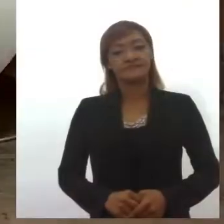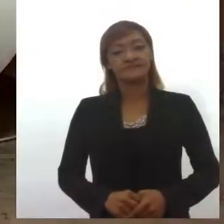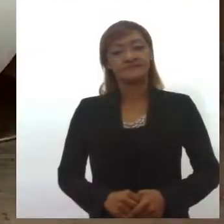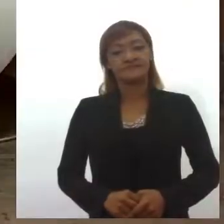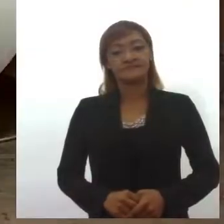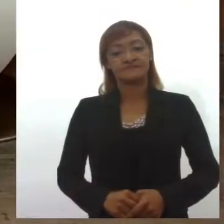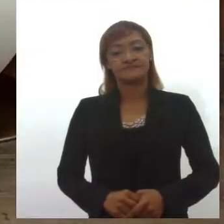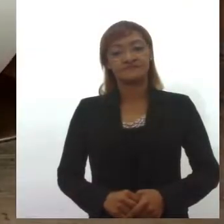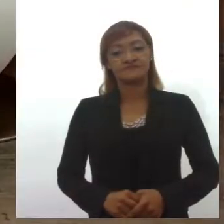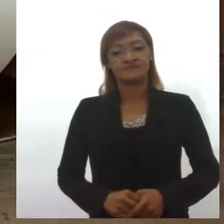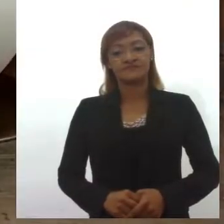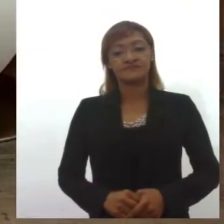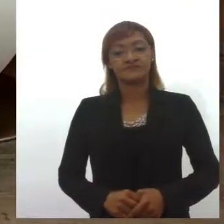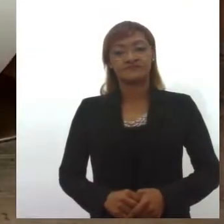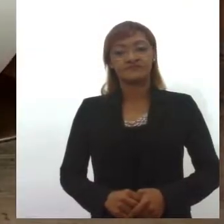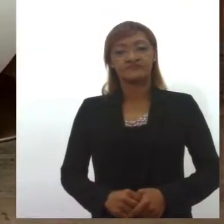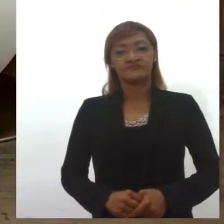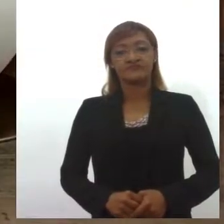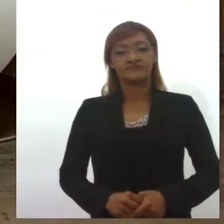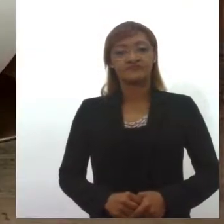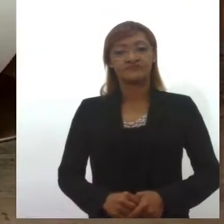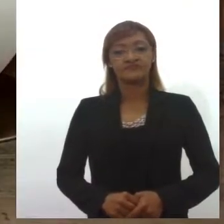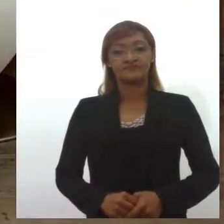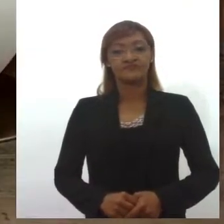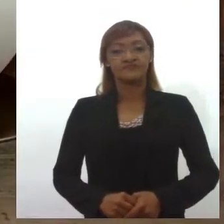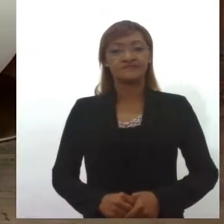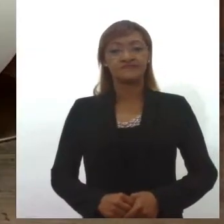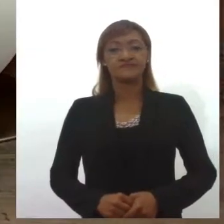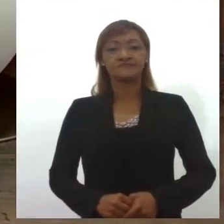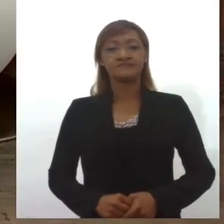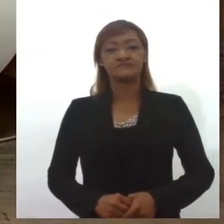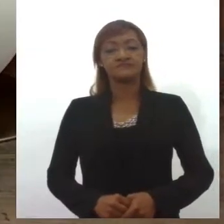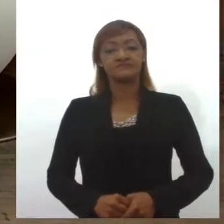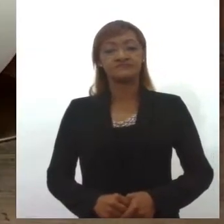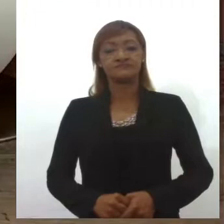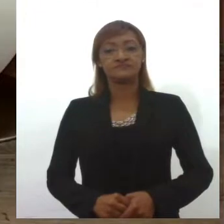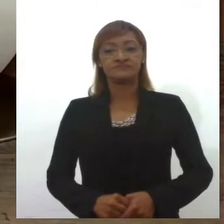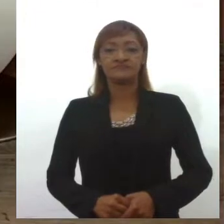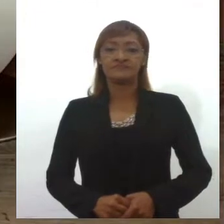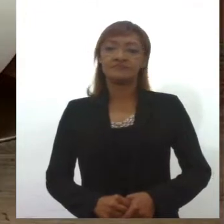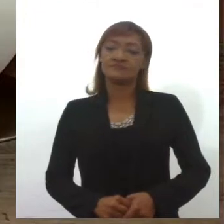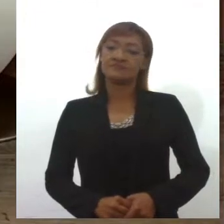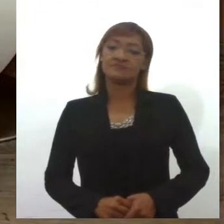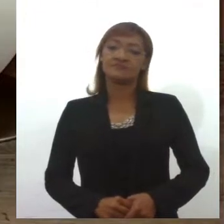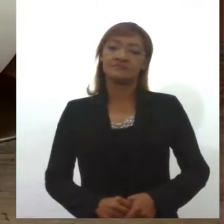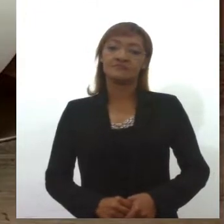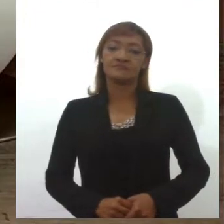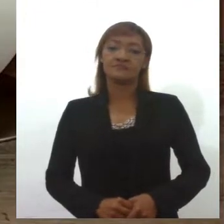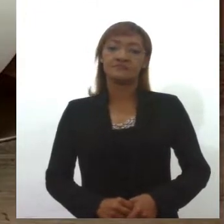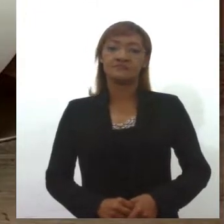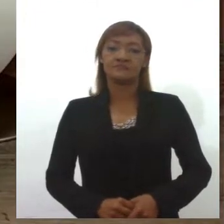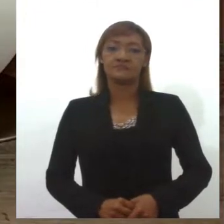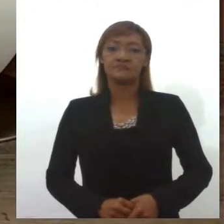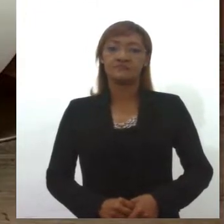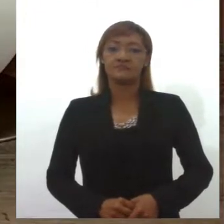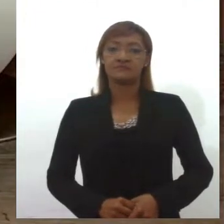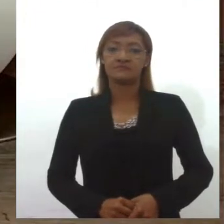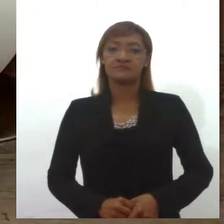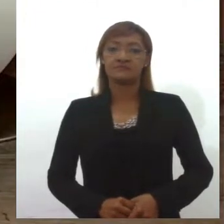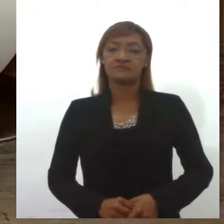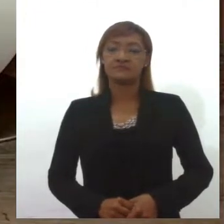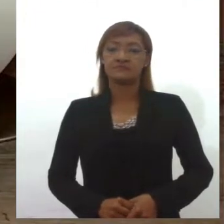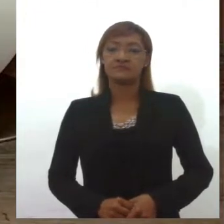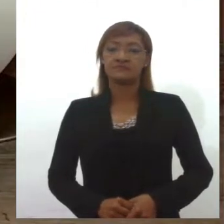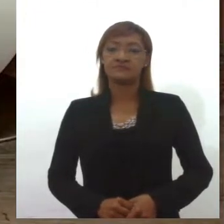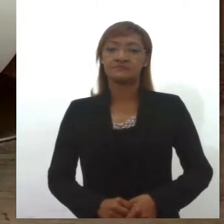Olá, boa tarde, seja muito bem-vindo. Estamos começando mais um programa ao vivo, Além da Pauta. Essa semana a gente está